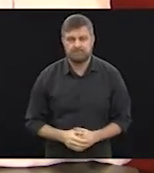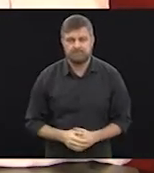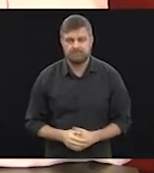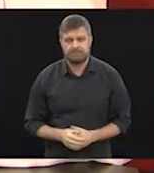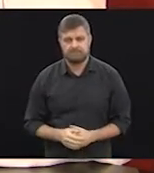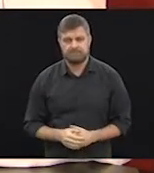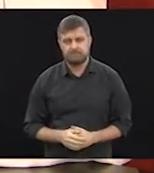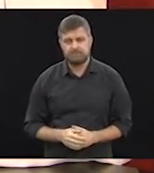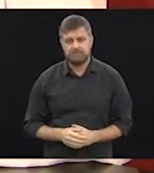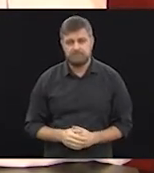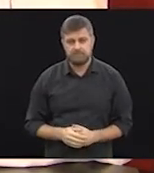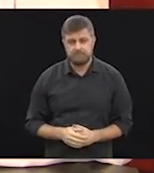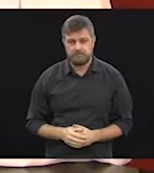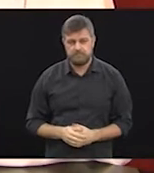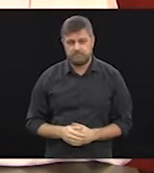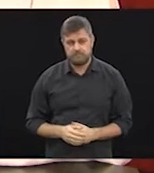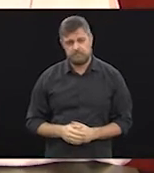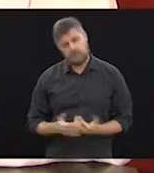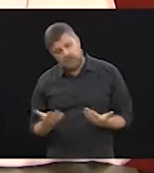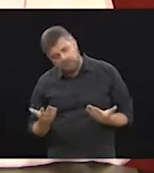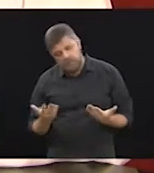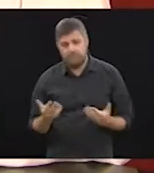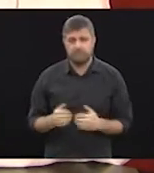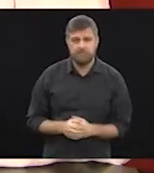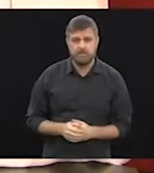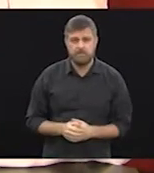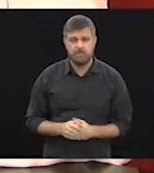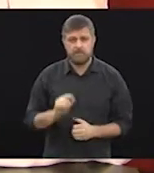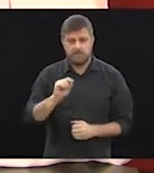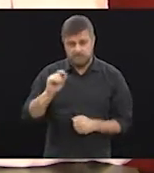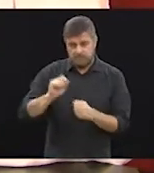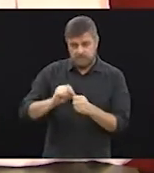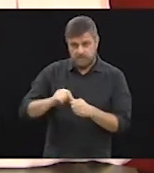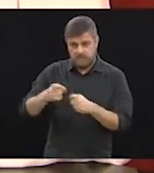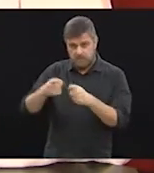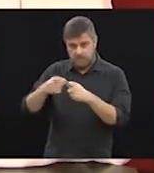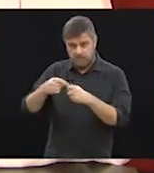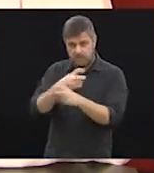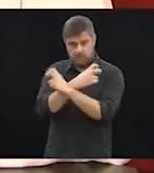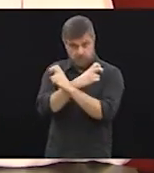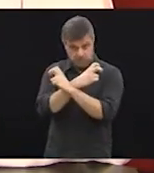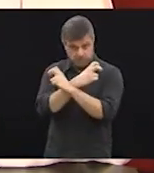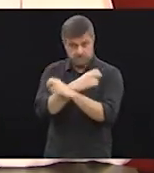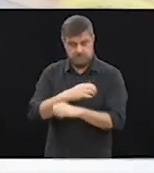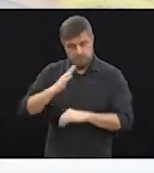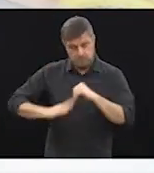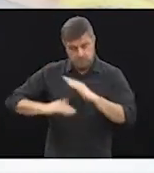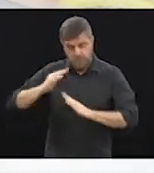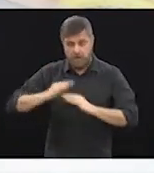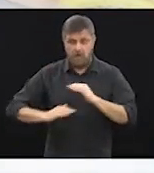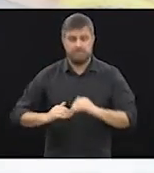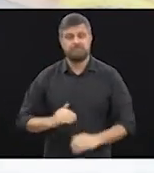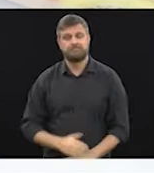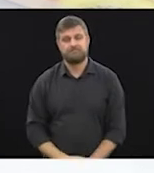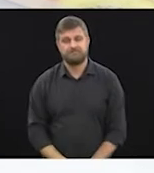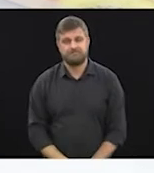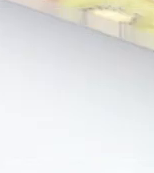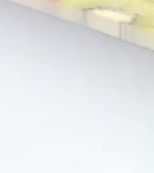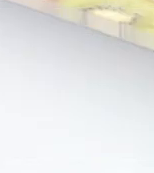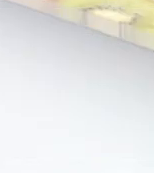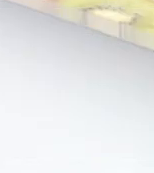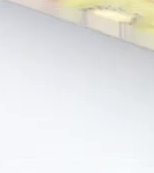hoje, nos dias atuais, né? Então, mais ou menos é isso que faz um ortopedista.